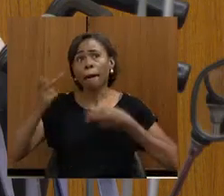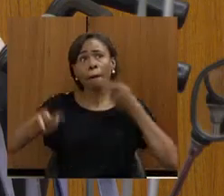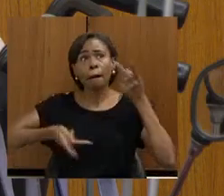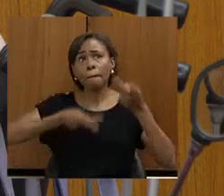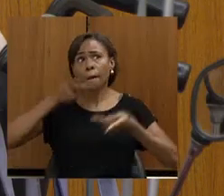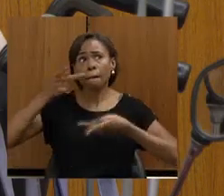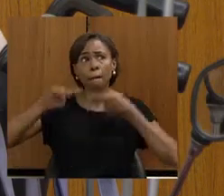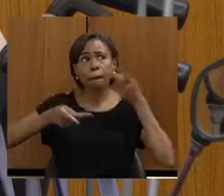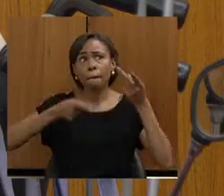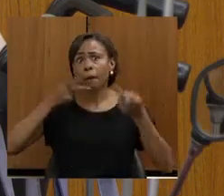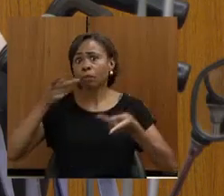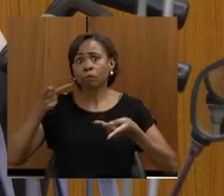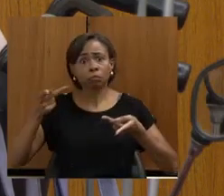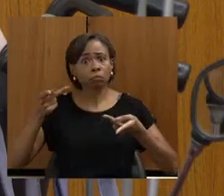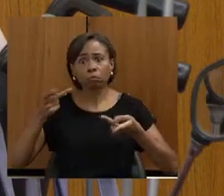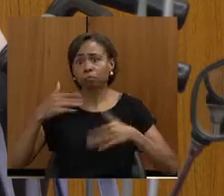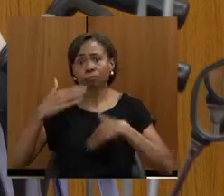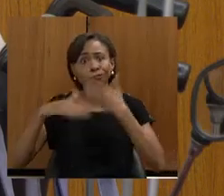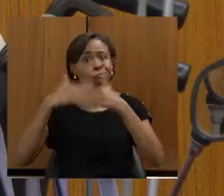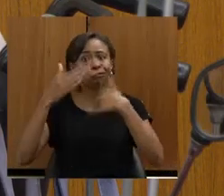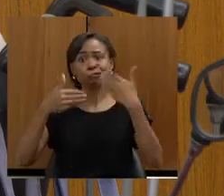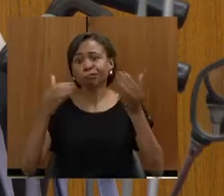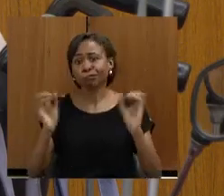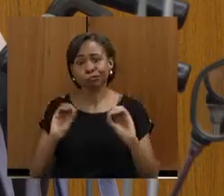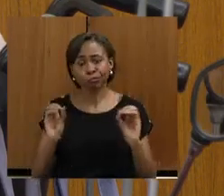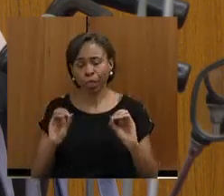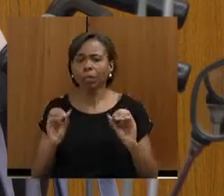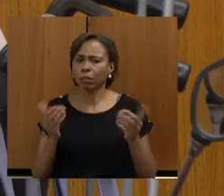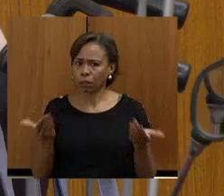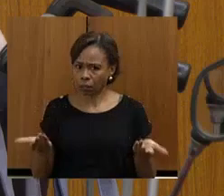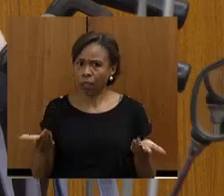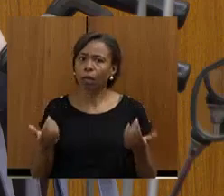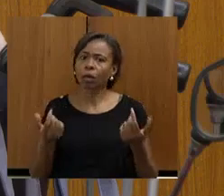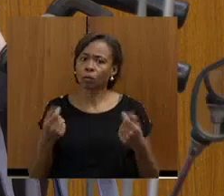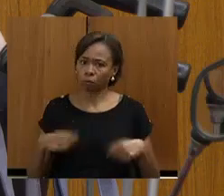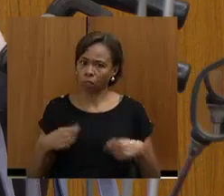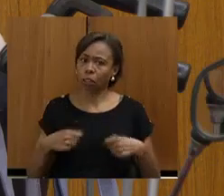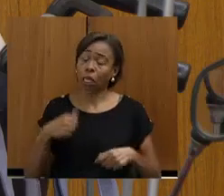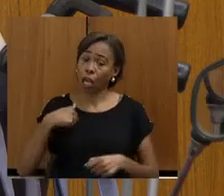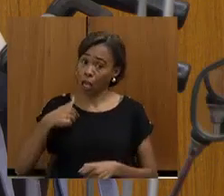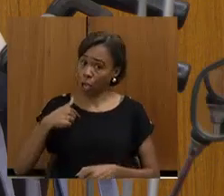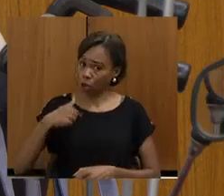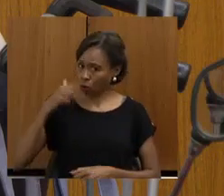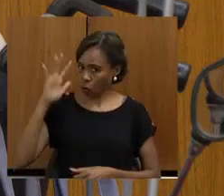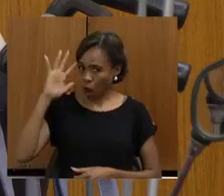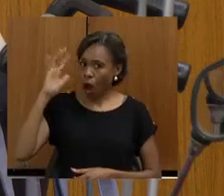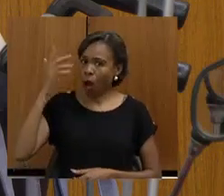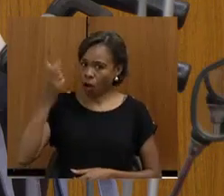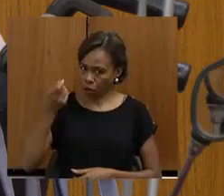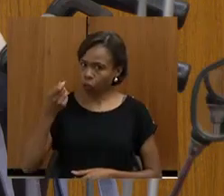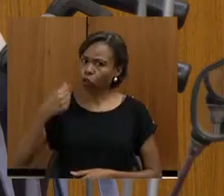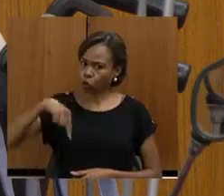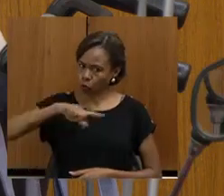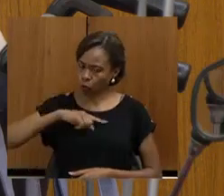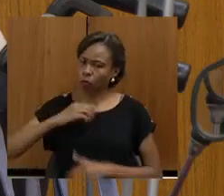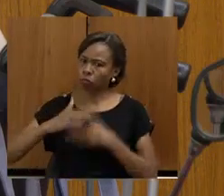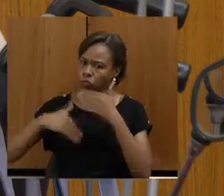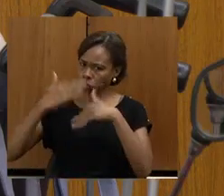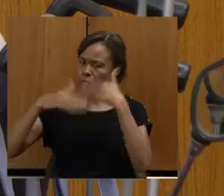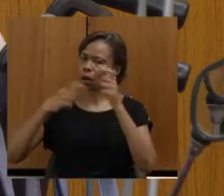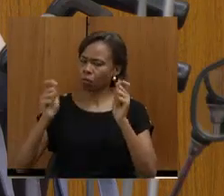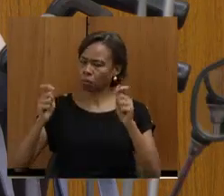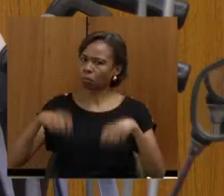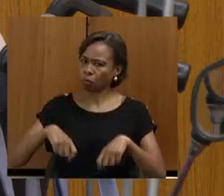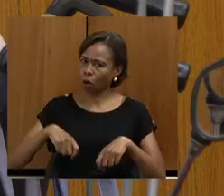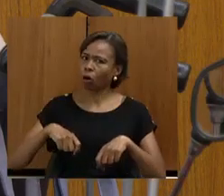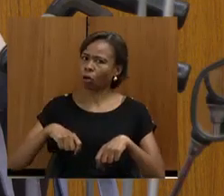coisas não vão caminhar. Então, a partir disso, eu acredito que nós iremos avançar como